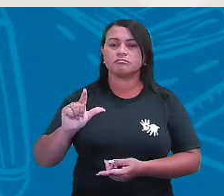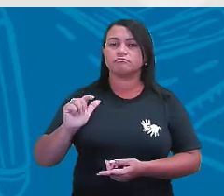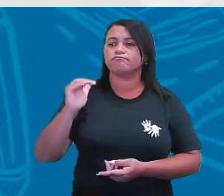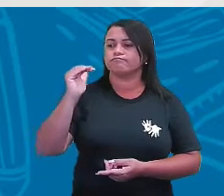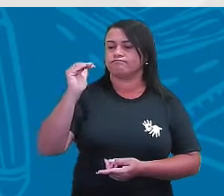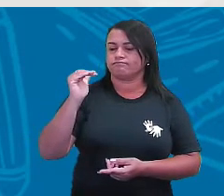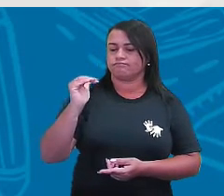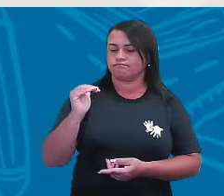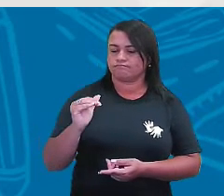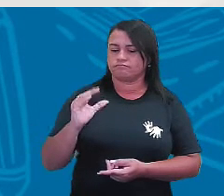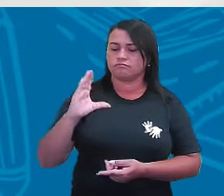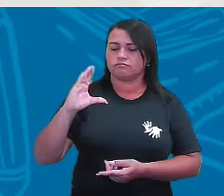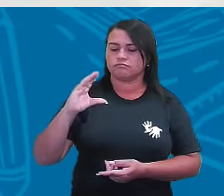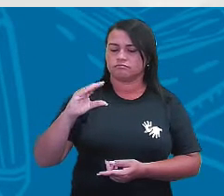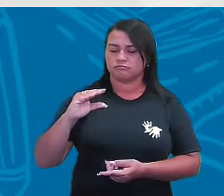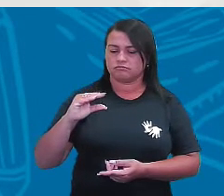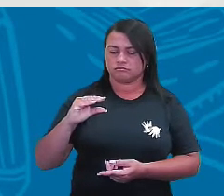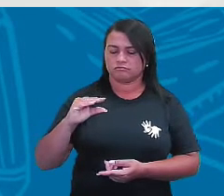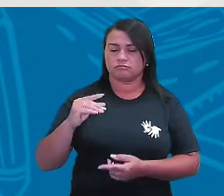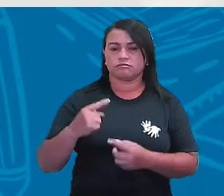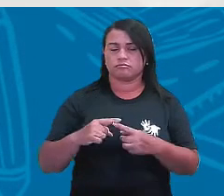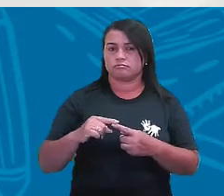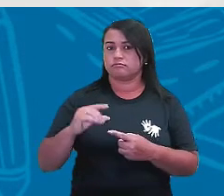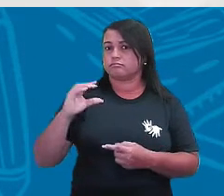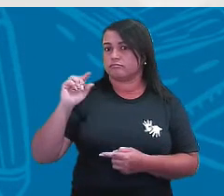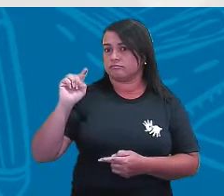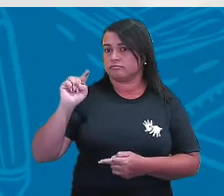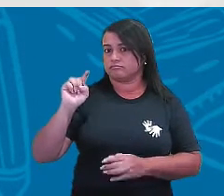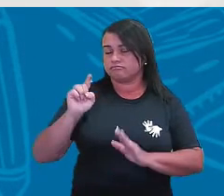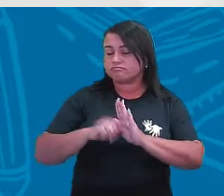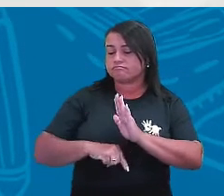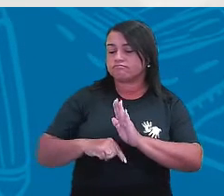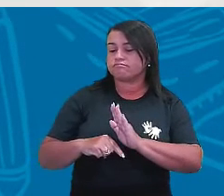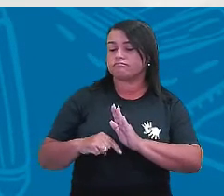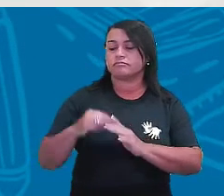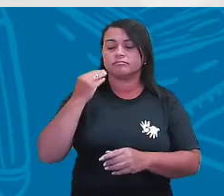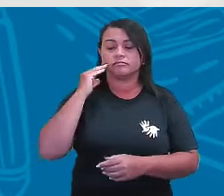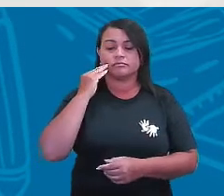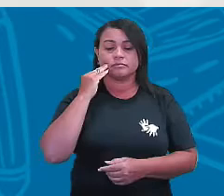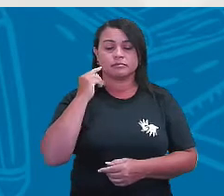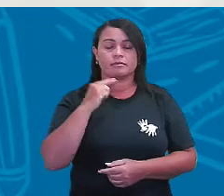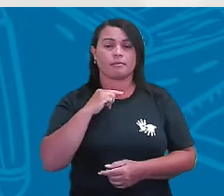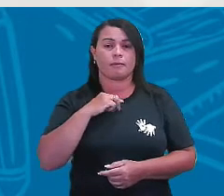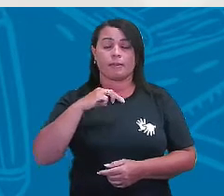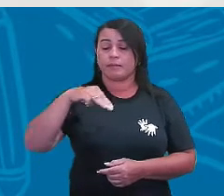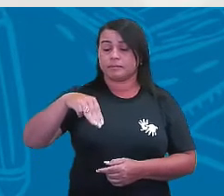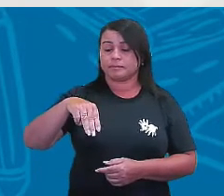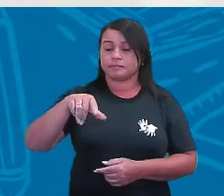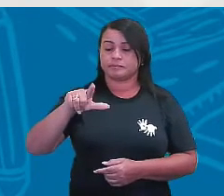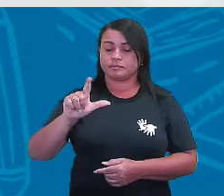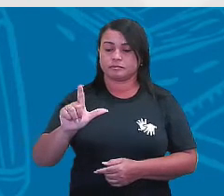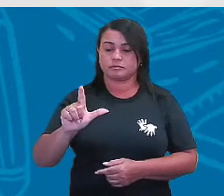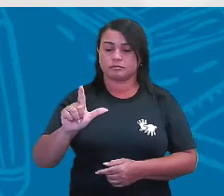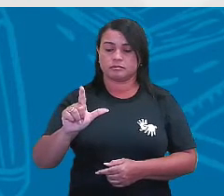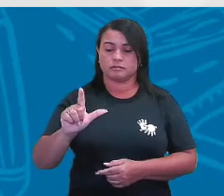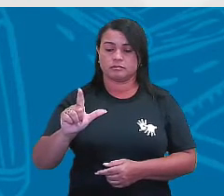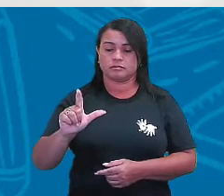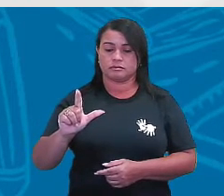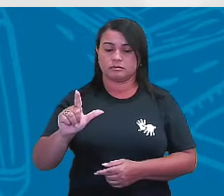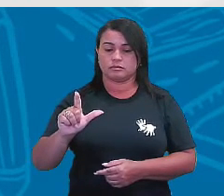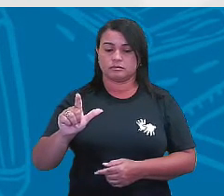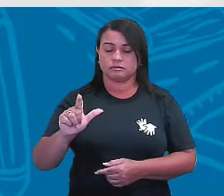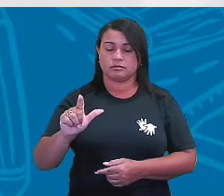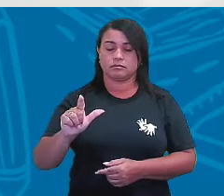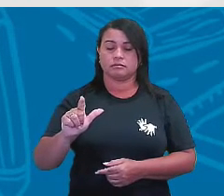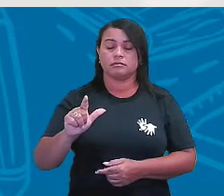baixo, porque ele é menos do que o litro, tá certo? Então, eu tenho o mililitro e o símbolozinho dele